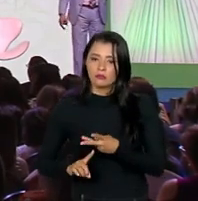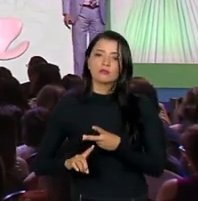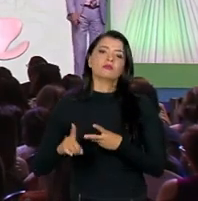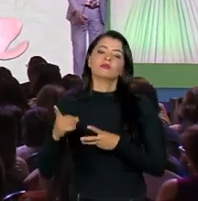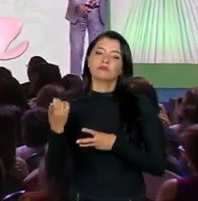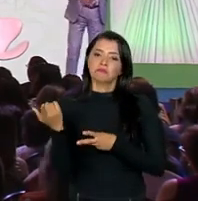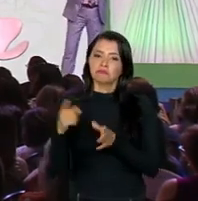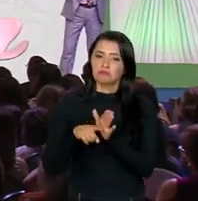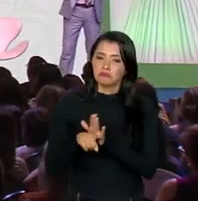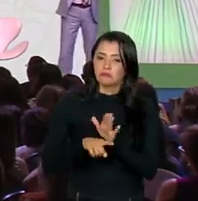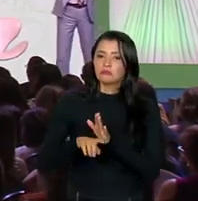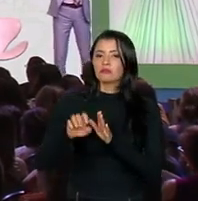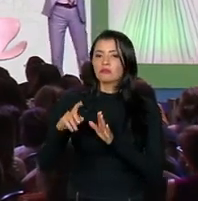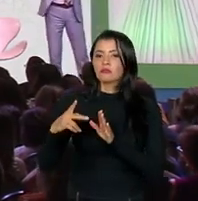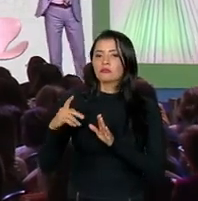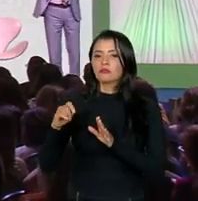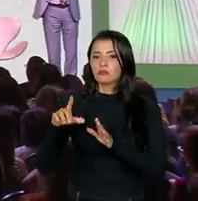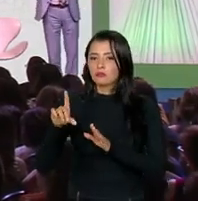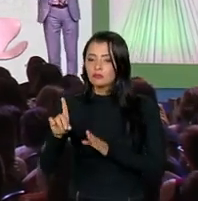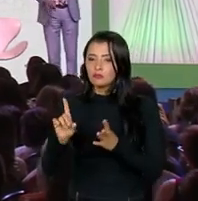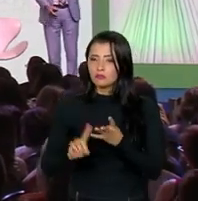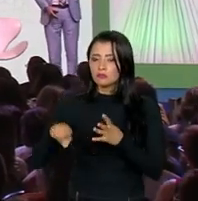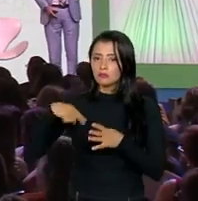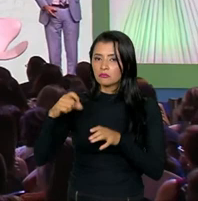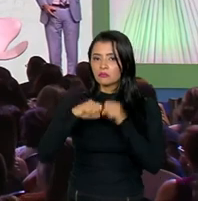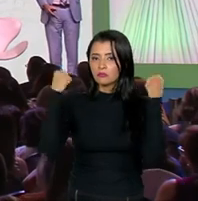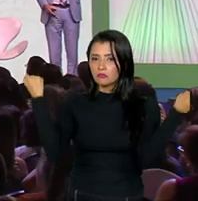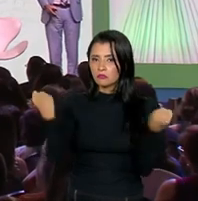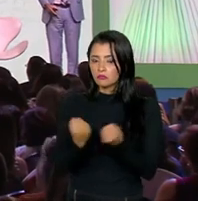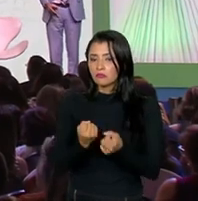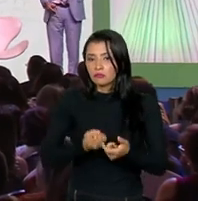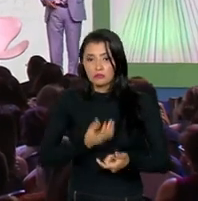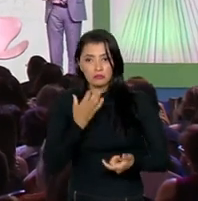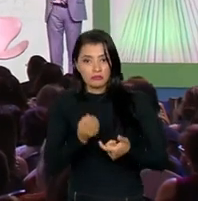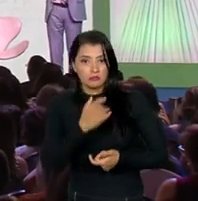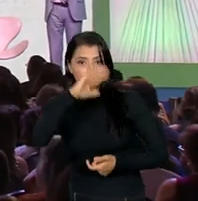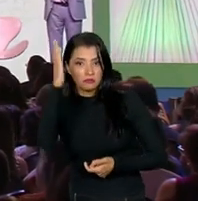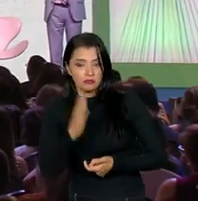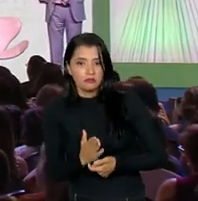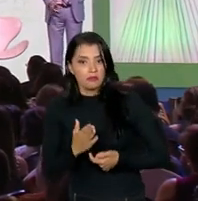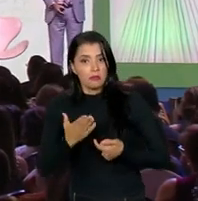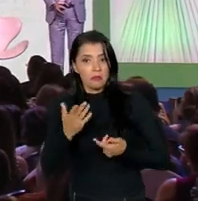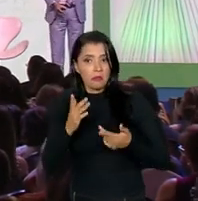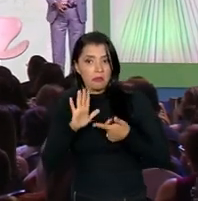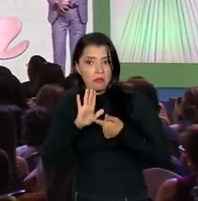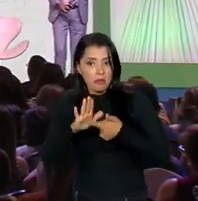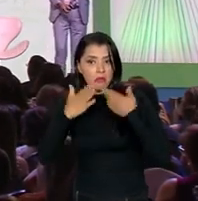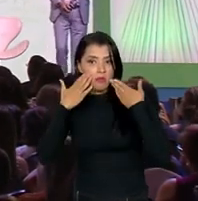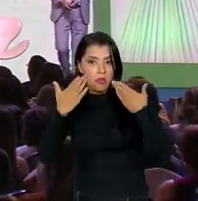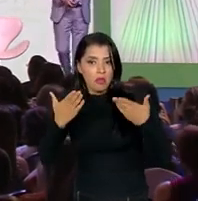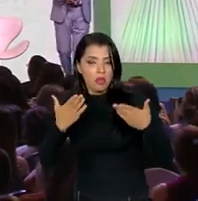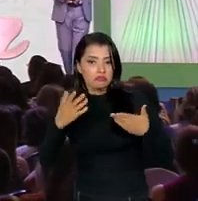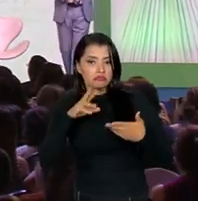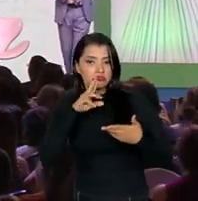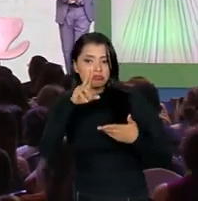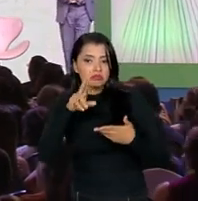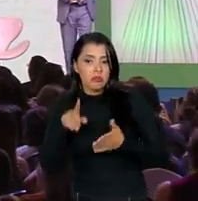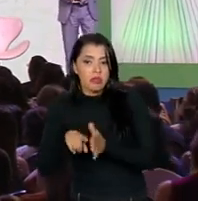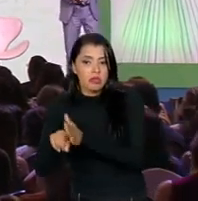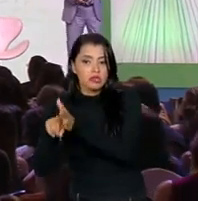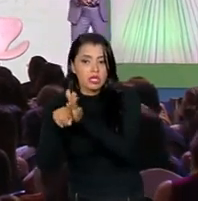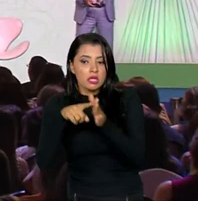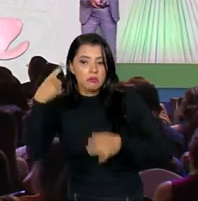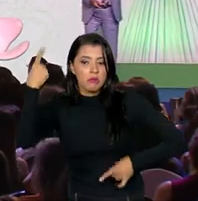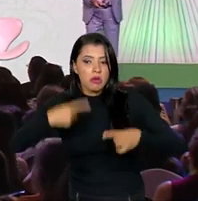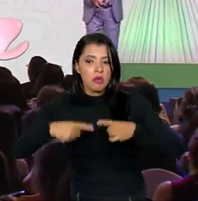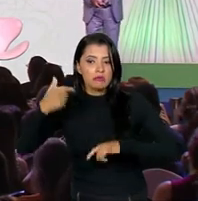AMPED, depois o seminário Alfabetiza Brasil para apresentar os resultados da